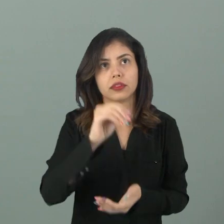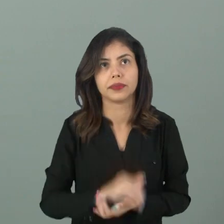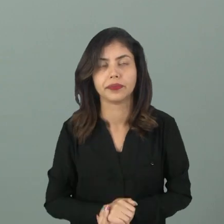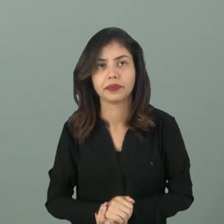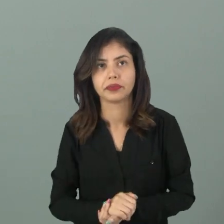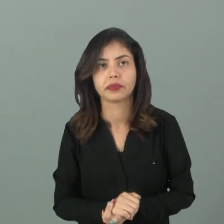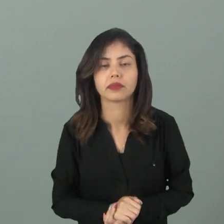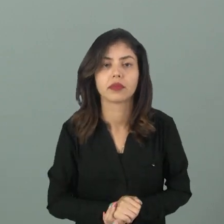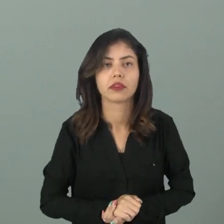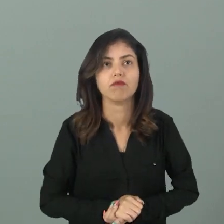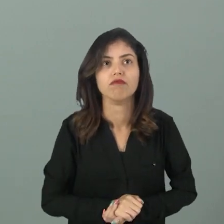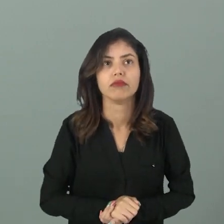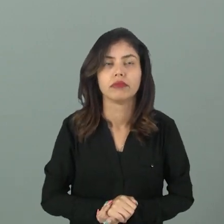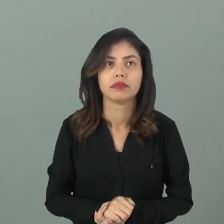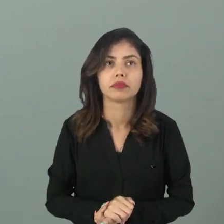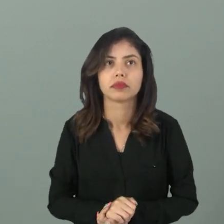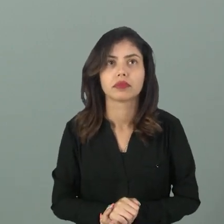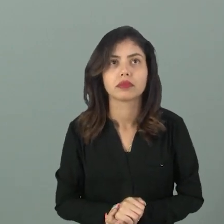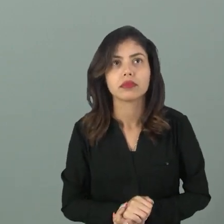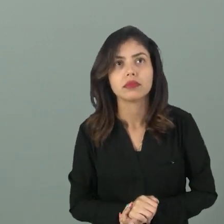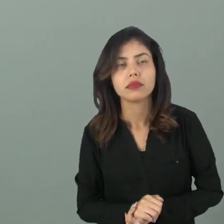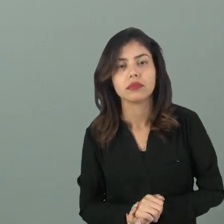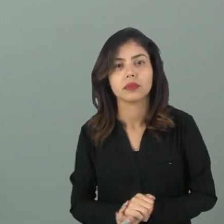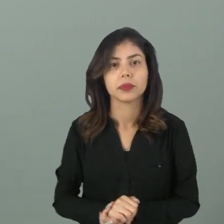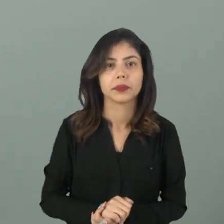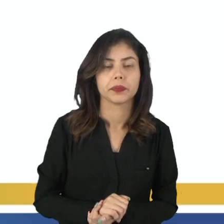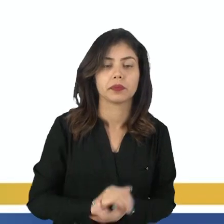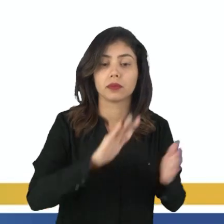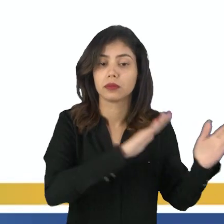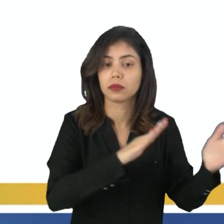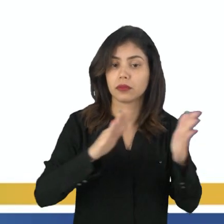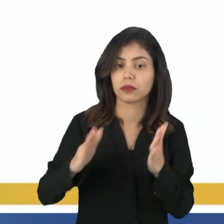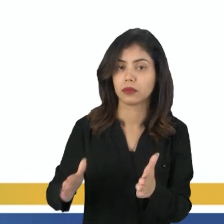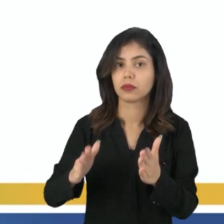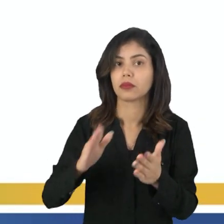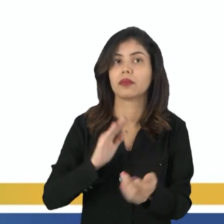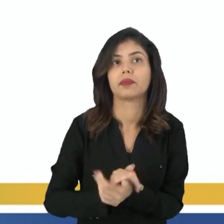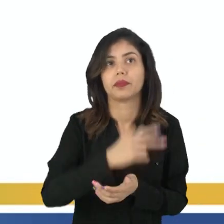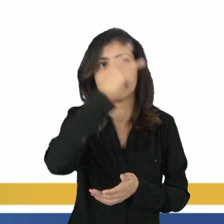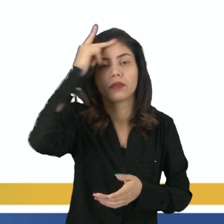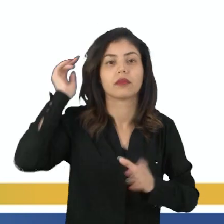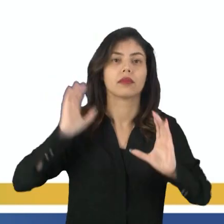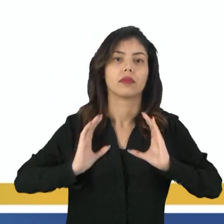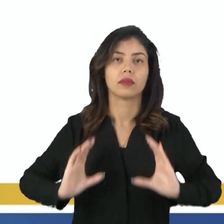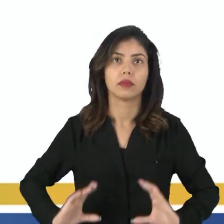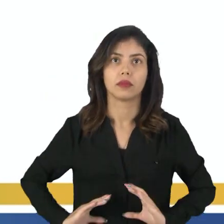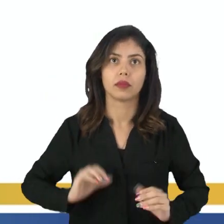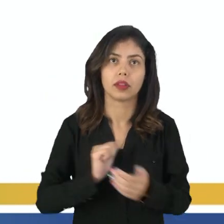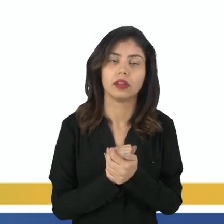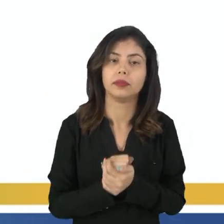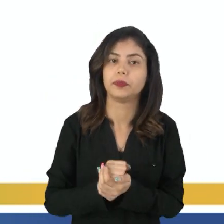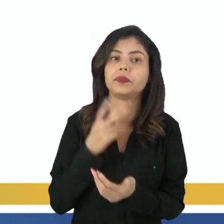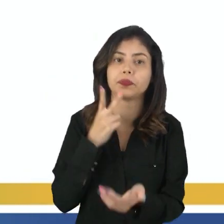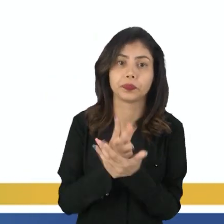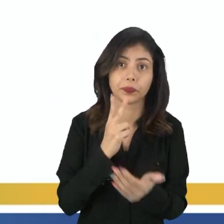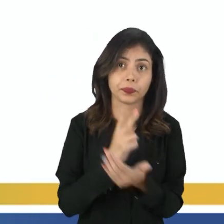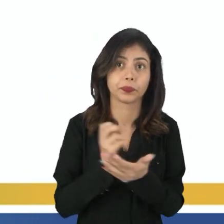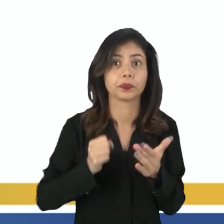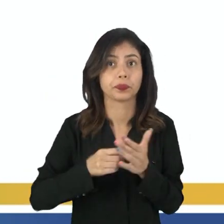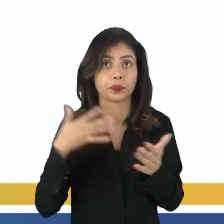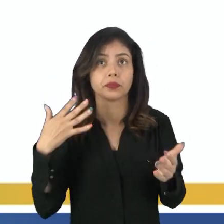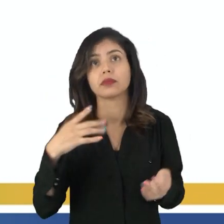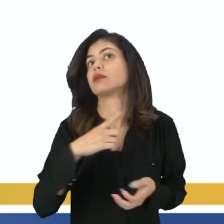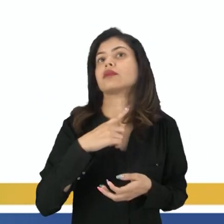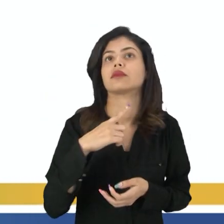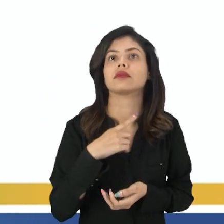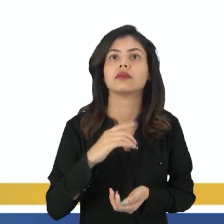da festividade, certo? Então, a participação dos cidadãos era intensa e havia uma espécie